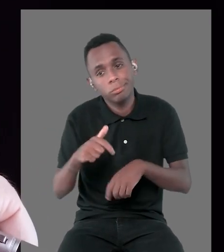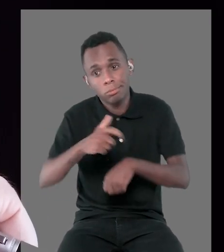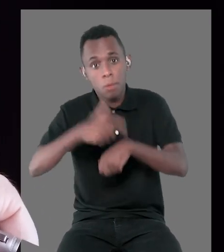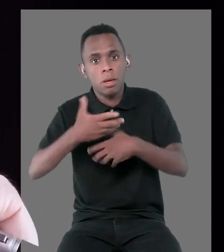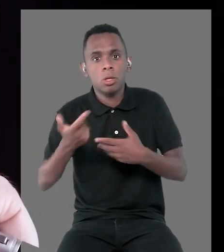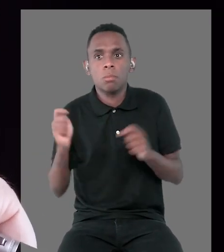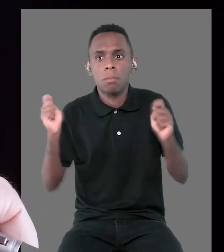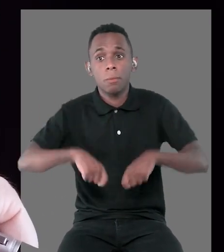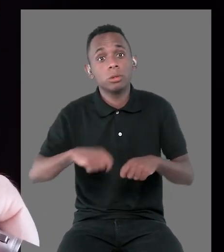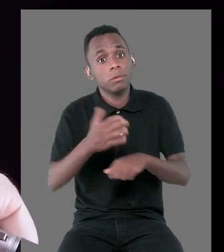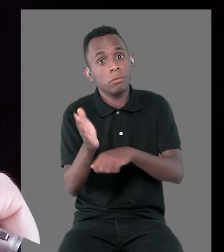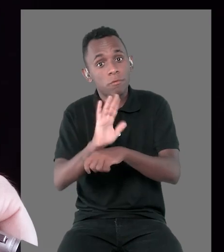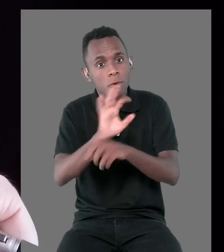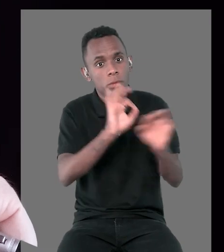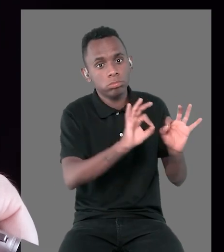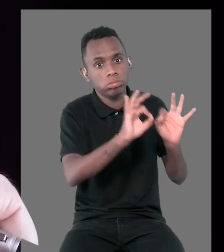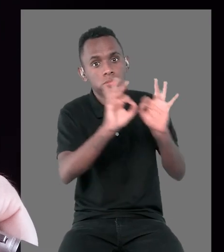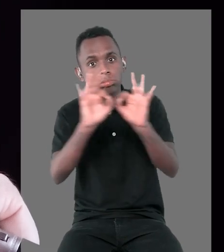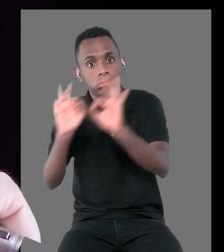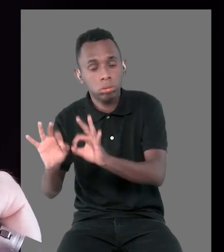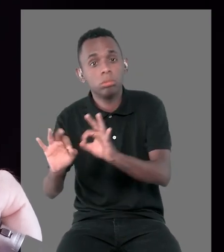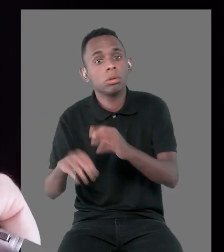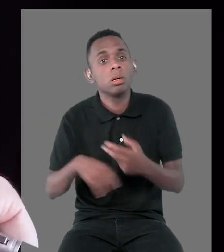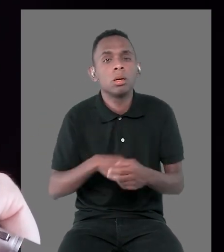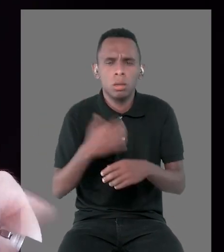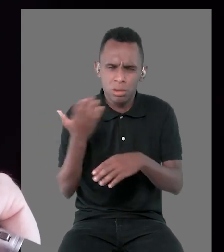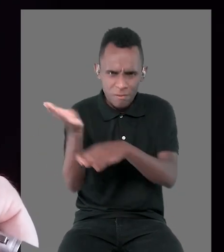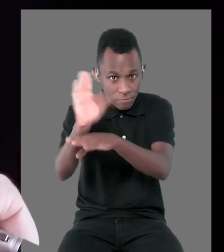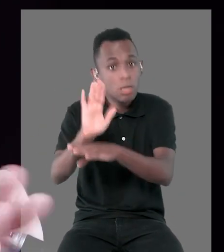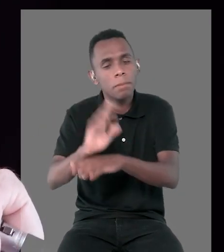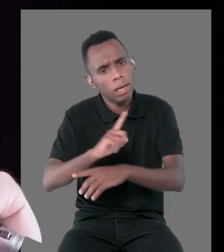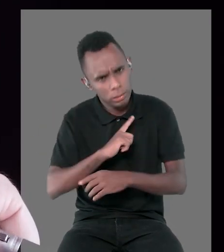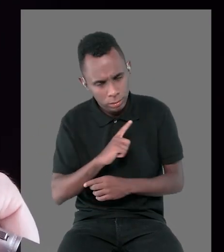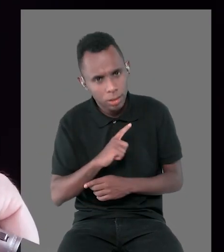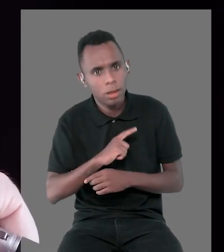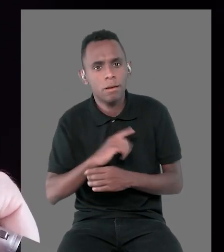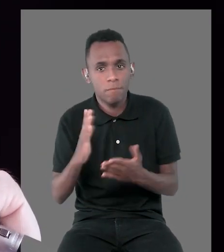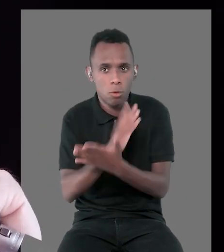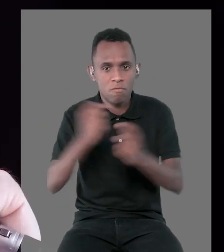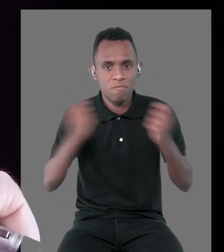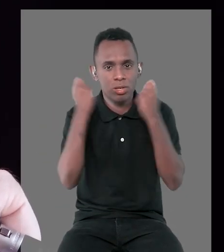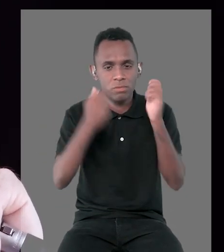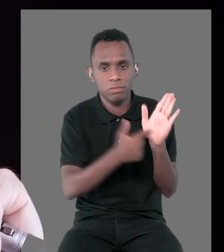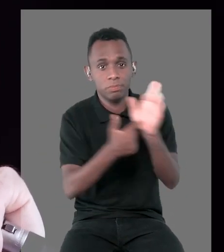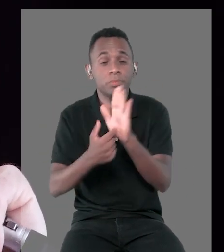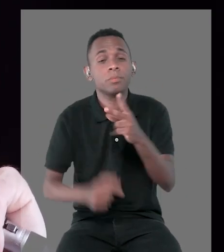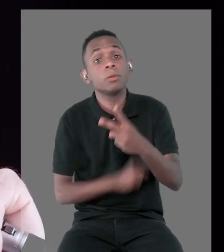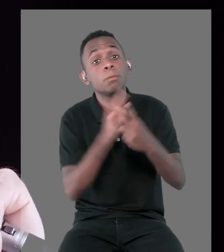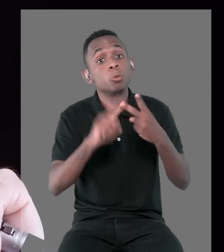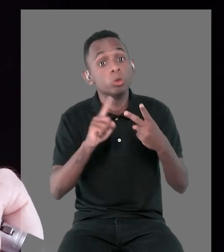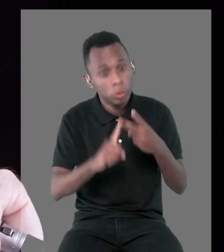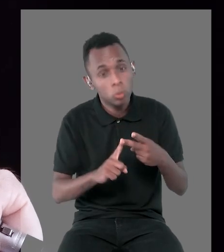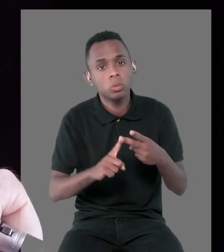eu me senti capaz de fazer longa-metragem documentário, fiz um primeiro, foi ao cinema, teve uma vida em festivais, e no meu